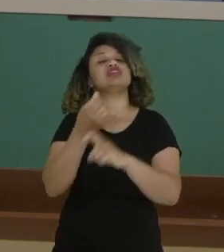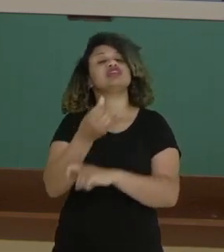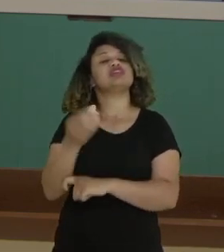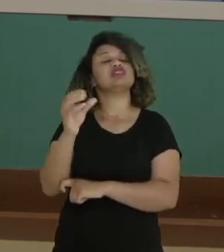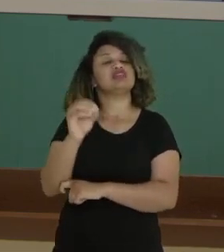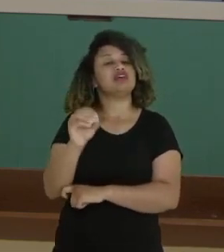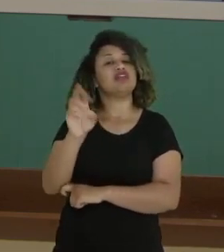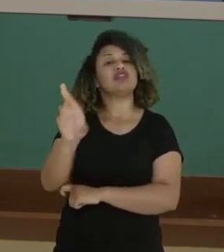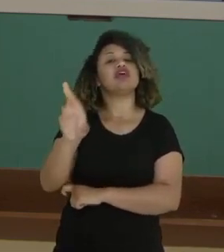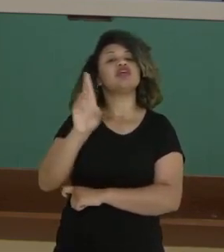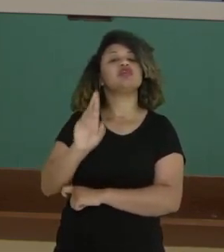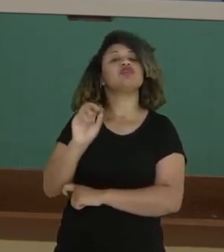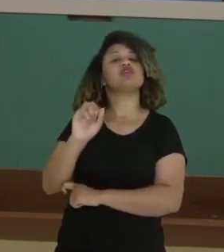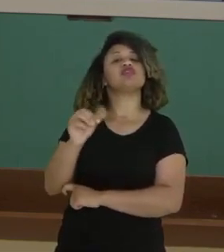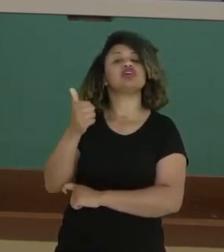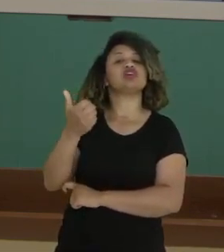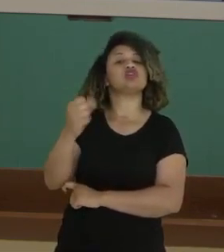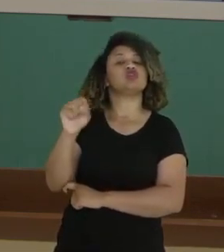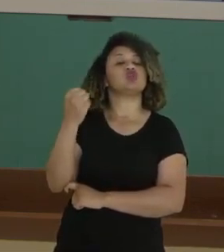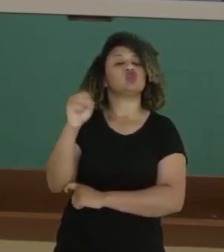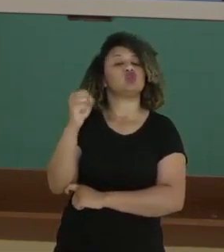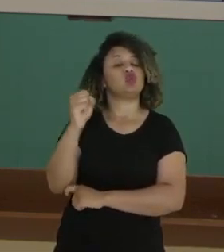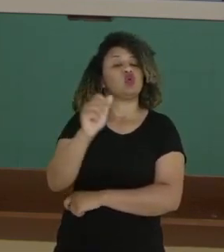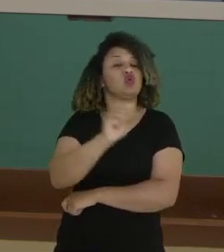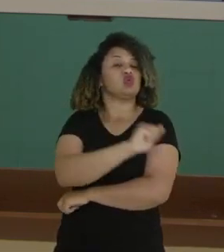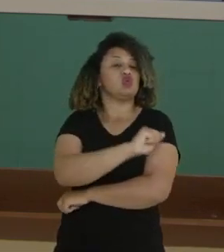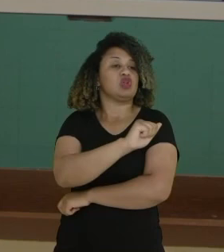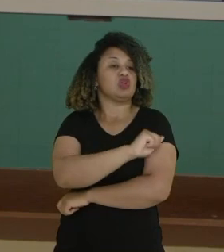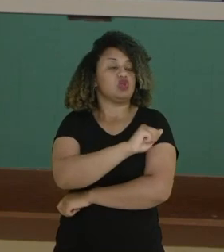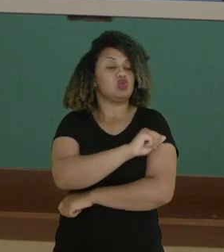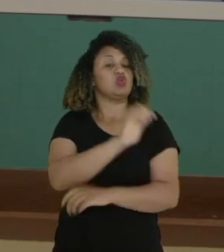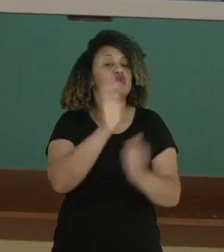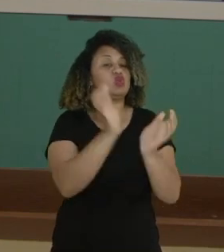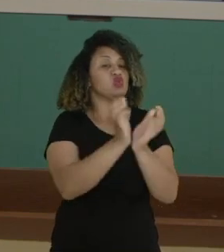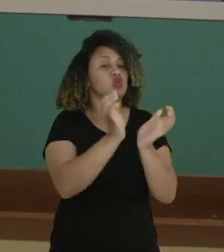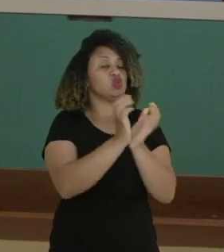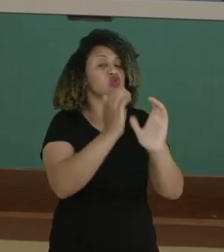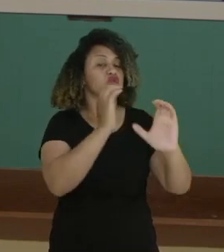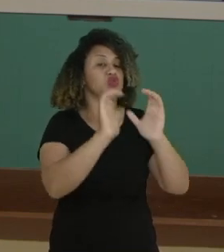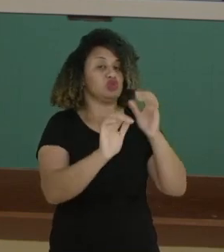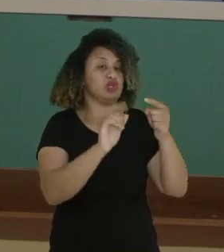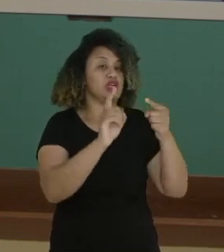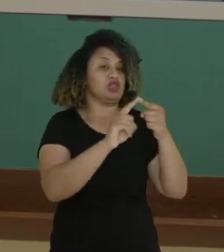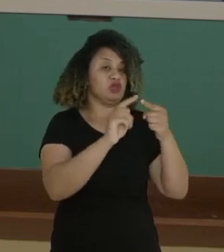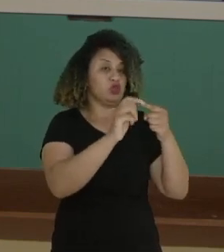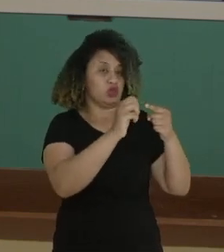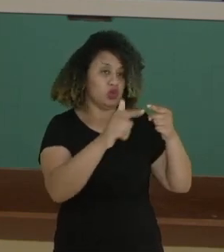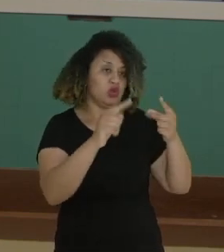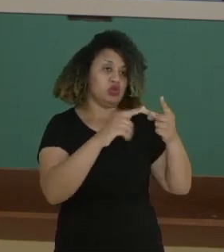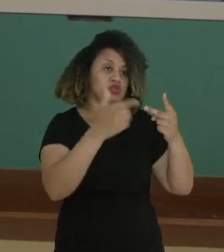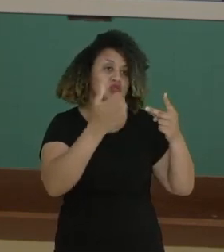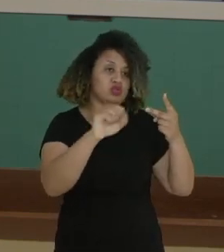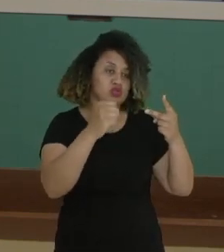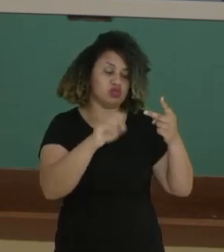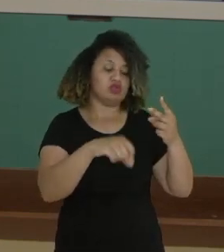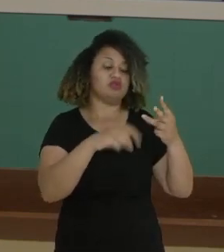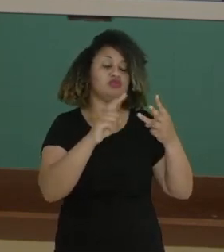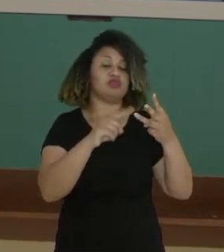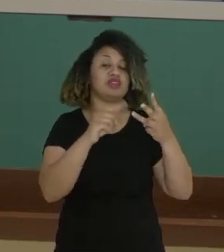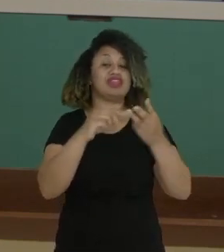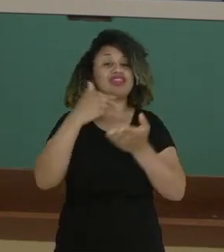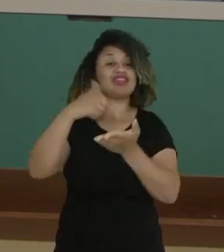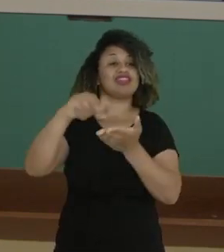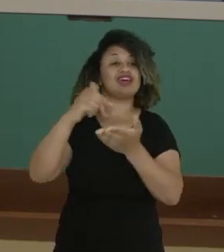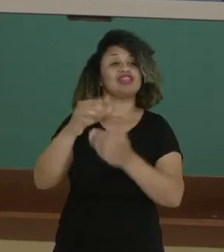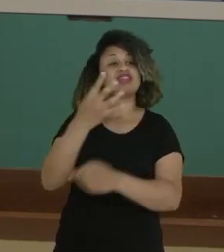60. E eu tenho 18 alunos do canto, ok? Da dança, 40%. Ó,